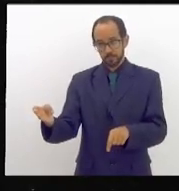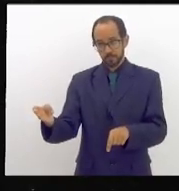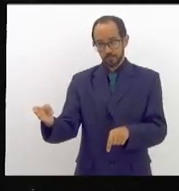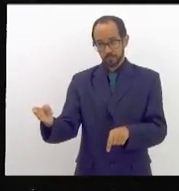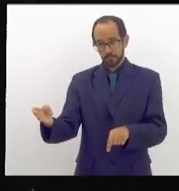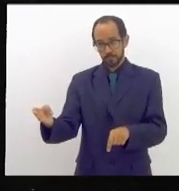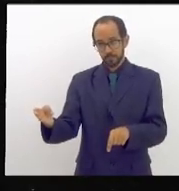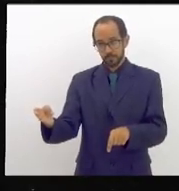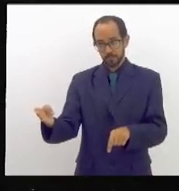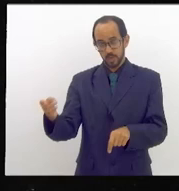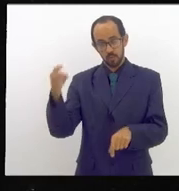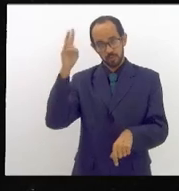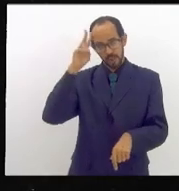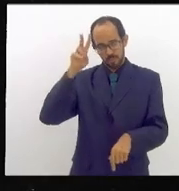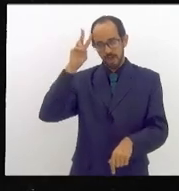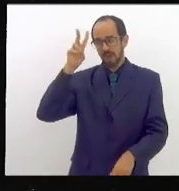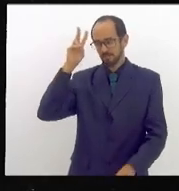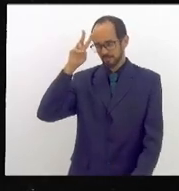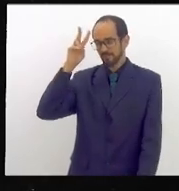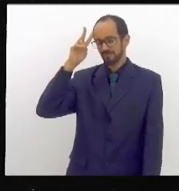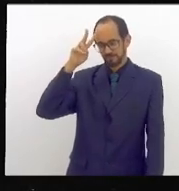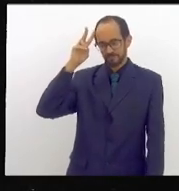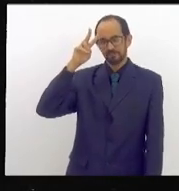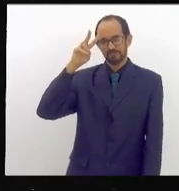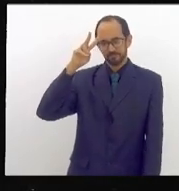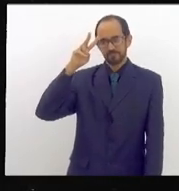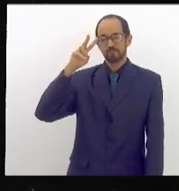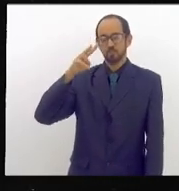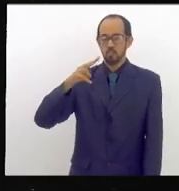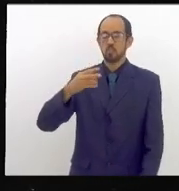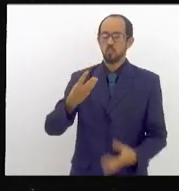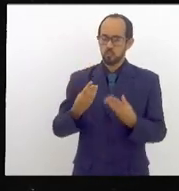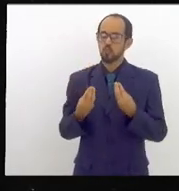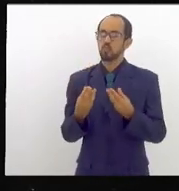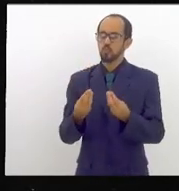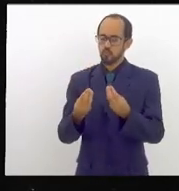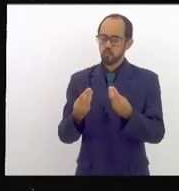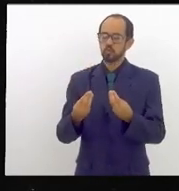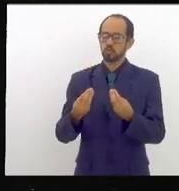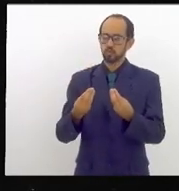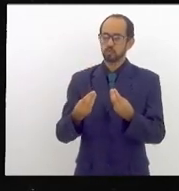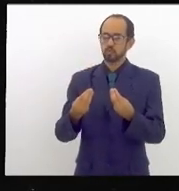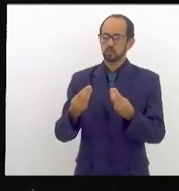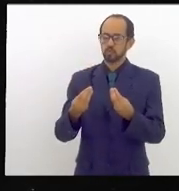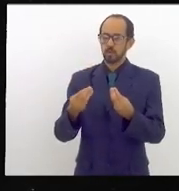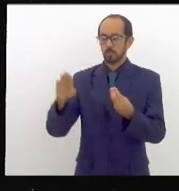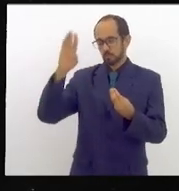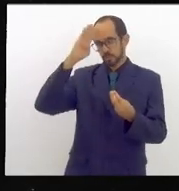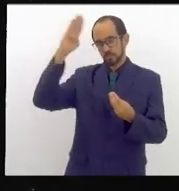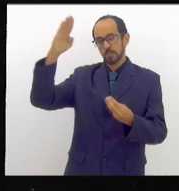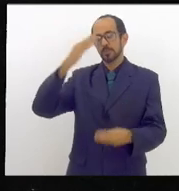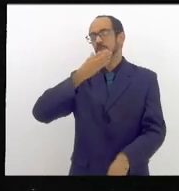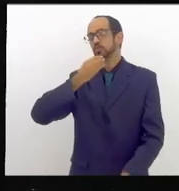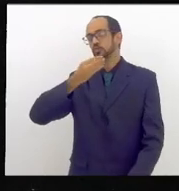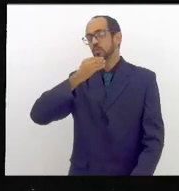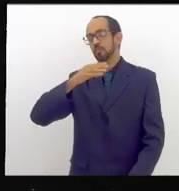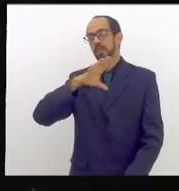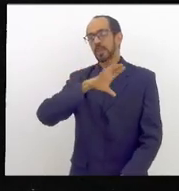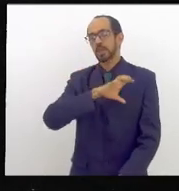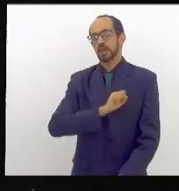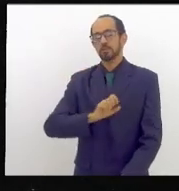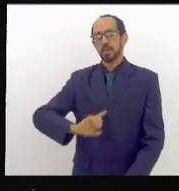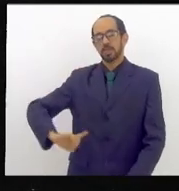levarei grandes lembranças e principalmente a lembrança de um homem que ama a Deus e que teme a